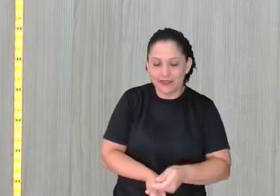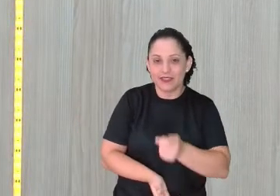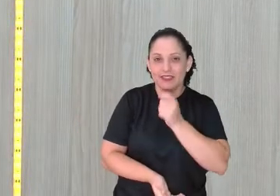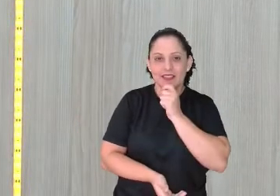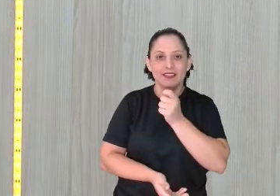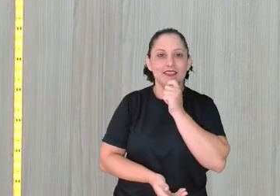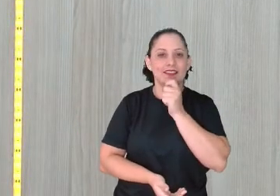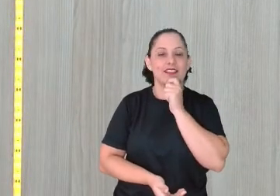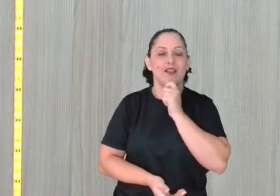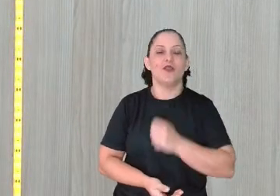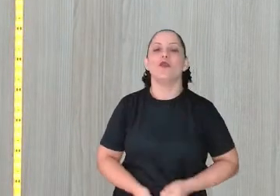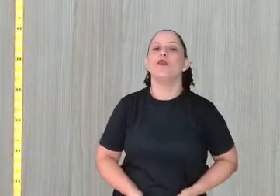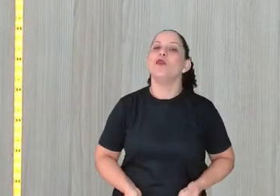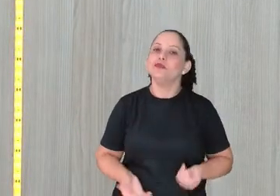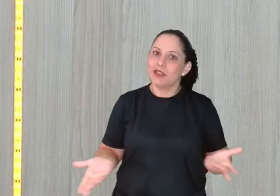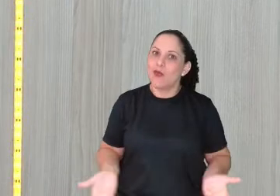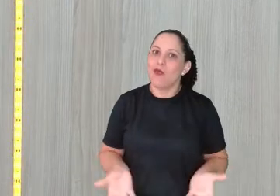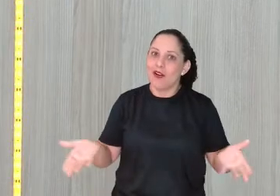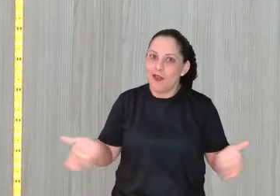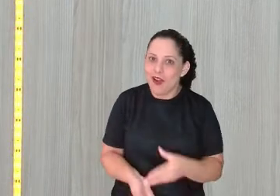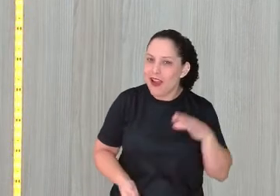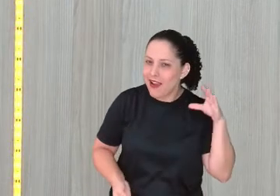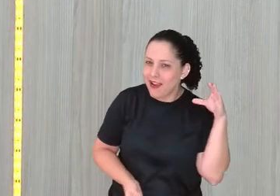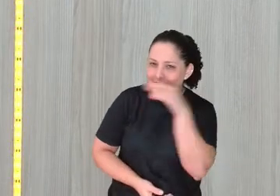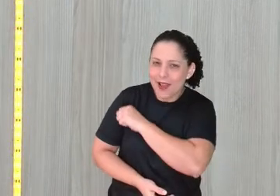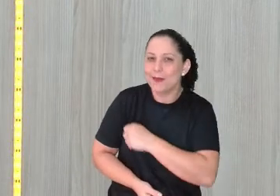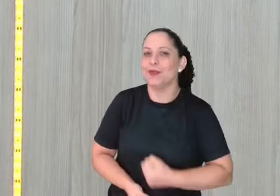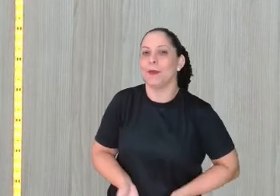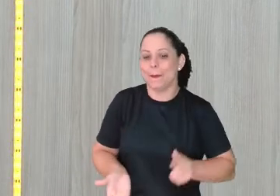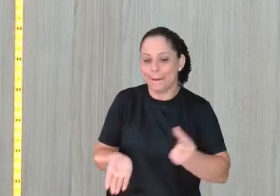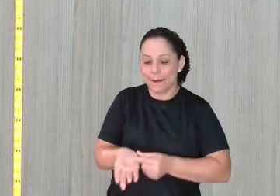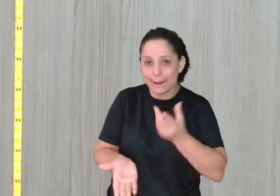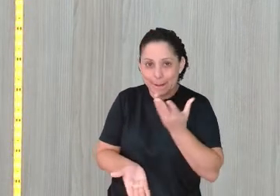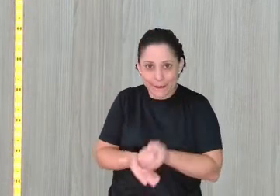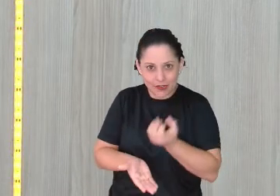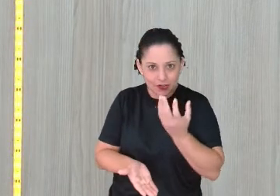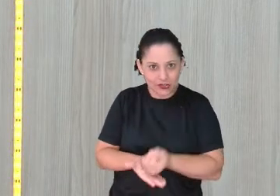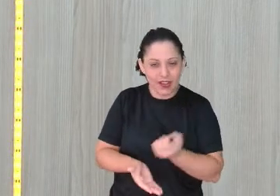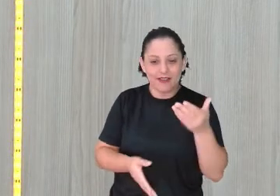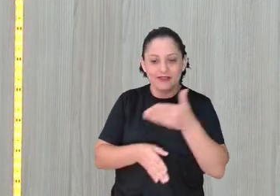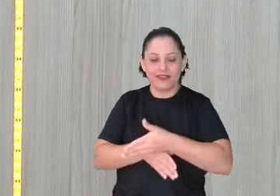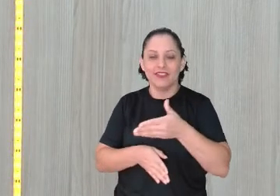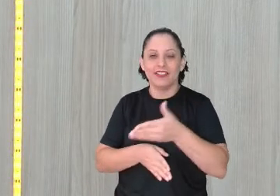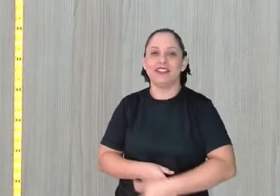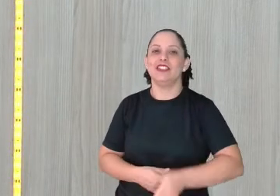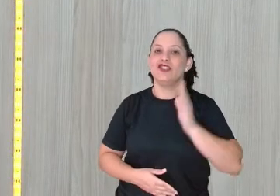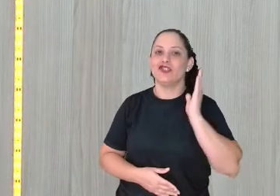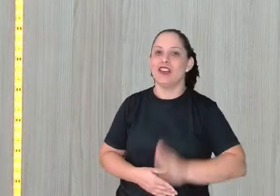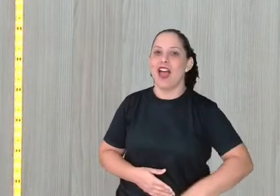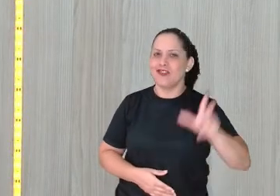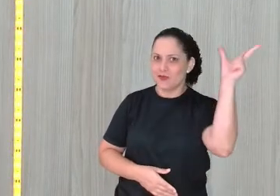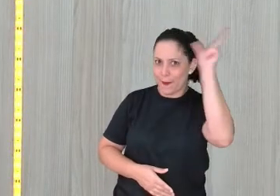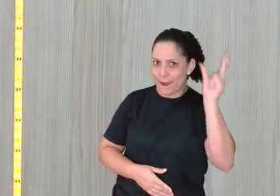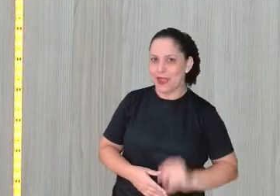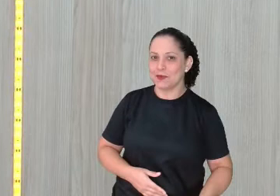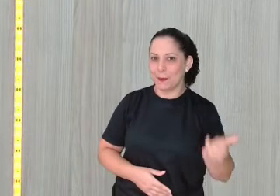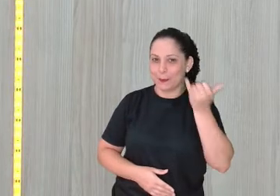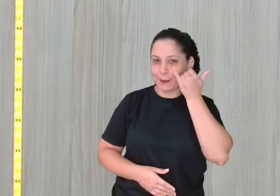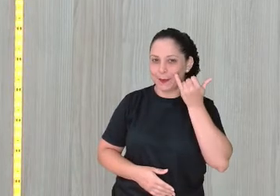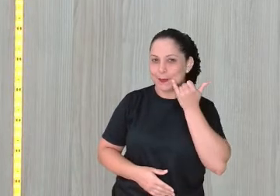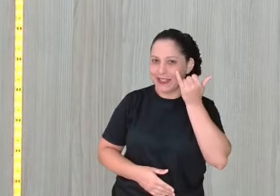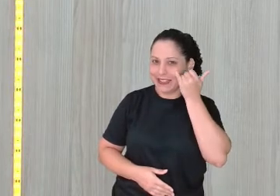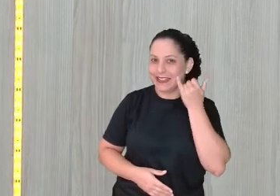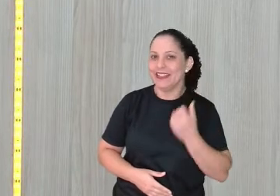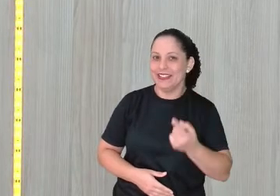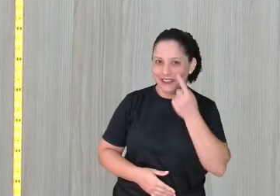Educa Recife, não perde tempo, gente. Baixa o aplicativo. Olha, Billy já está esperto, viu? Ligado, já deixa.